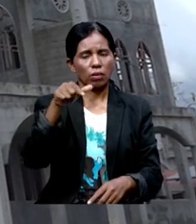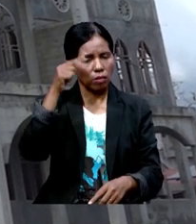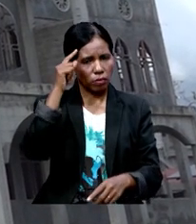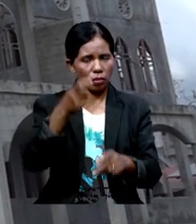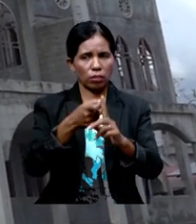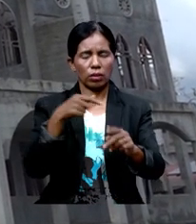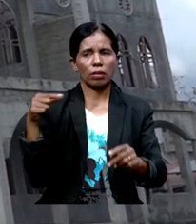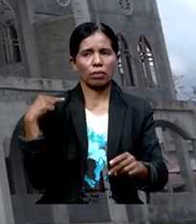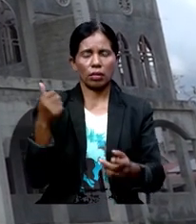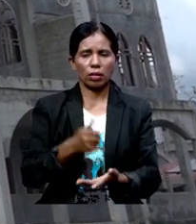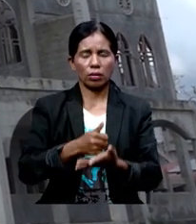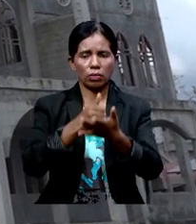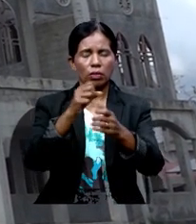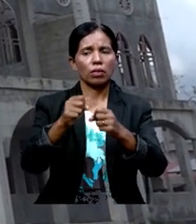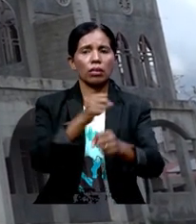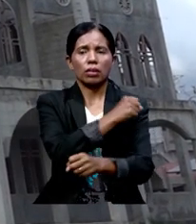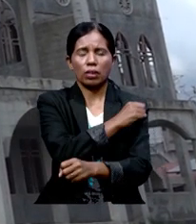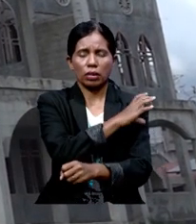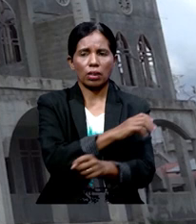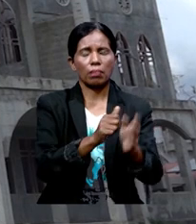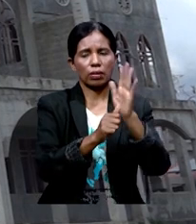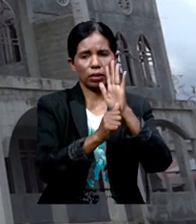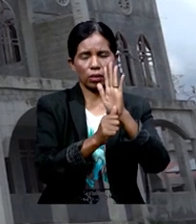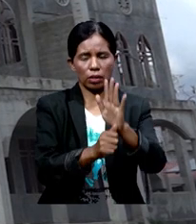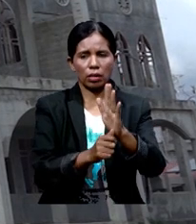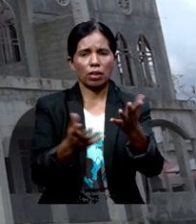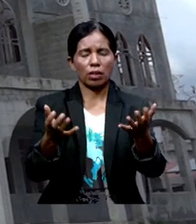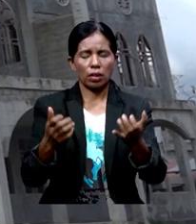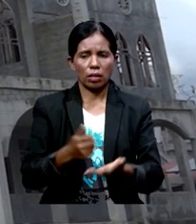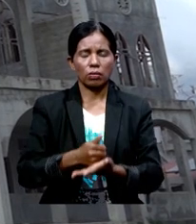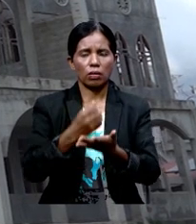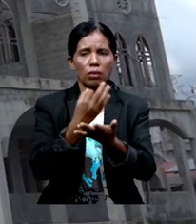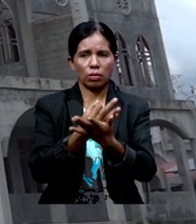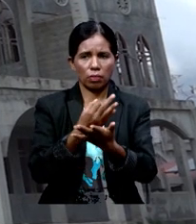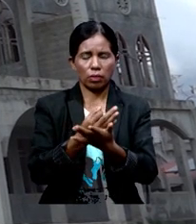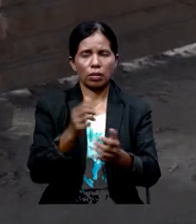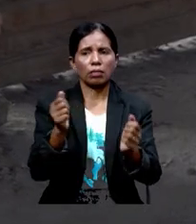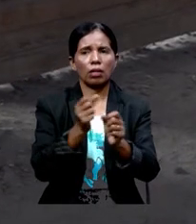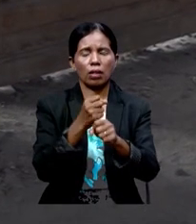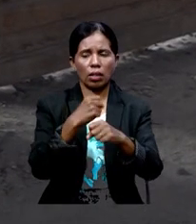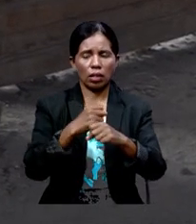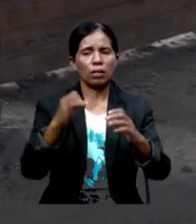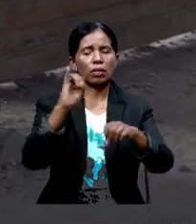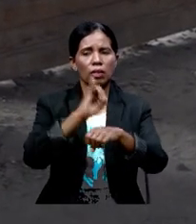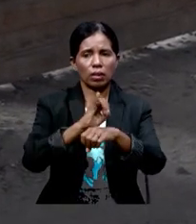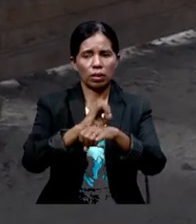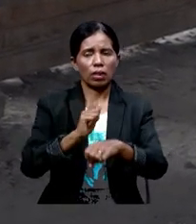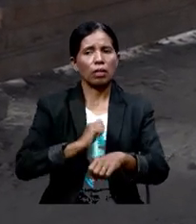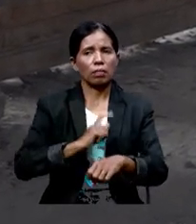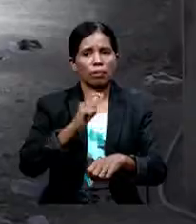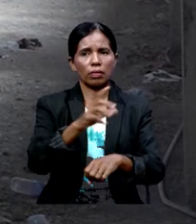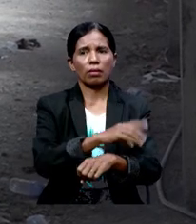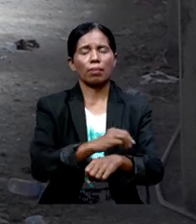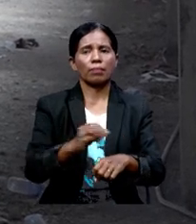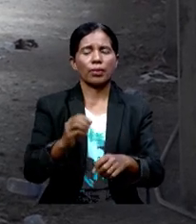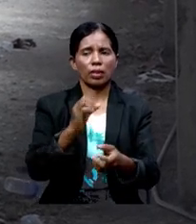husi gabinete apoio sociedade civil apresenta ona nia disponibilidade o di apoio orçamento atu finaliza construção igreja Aimutin. Construção paróquia